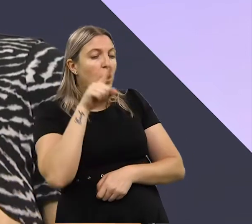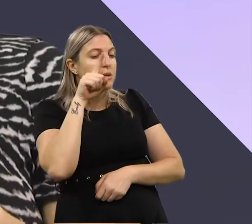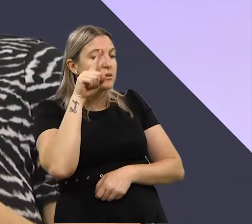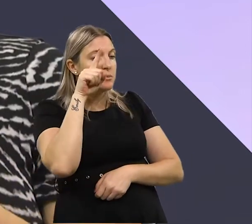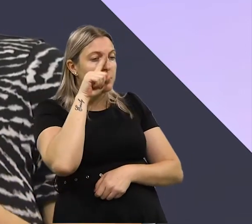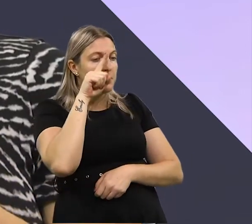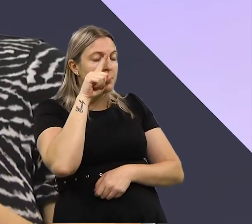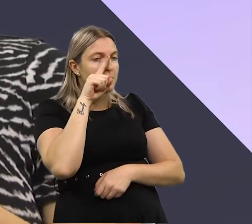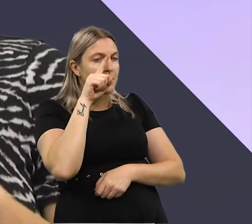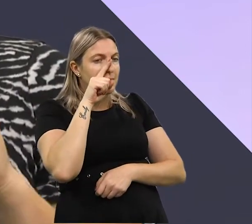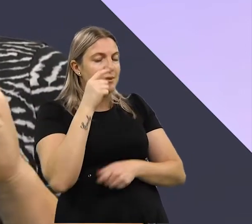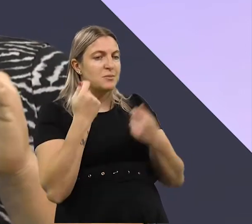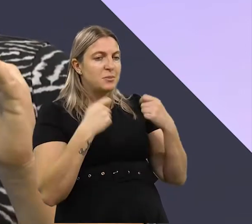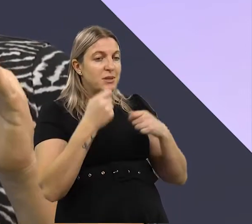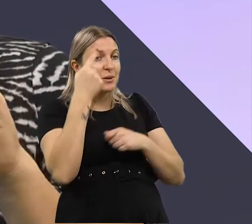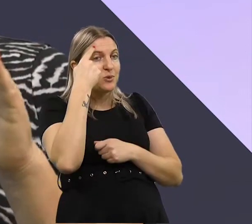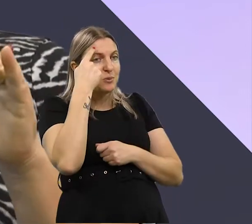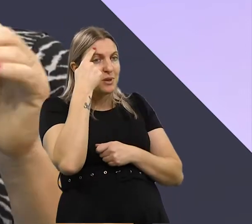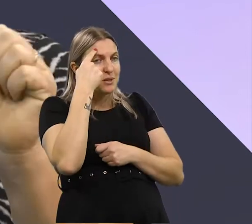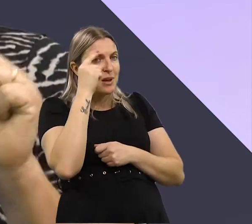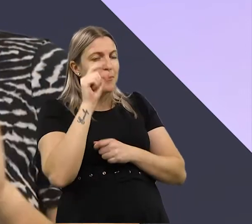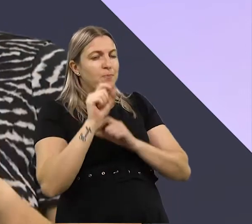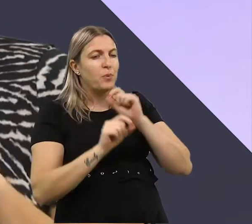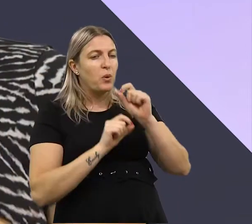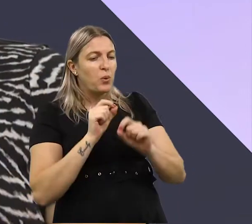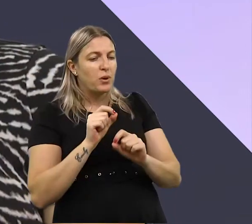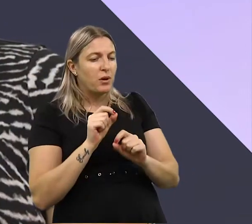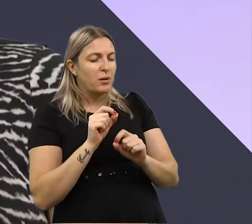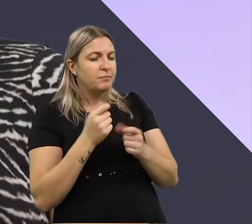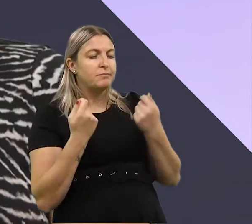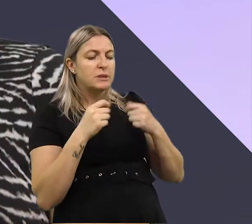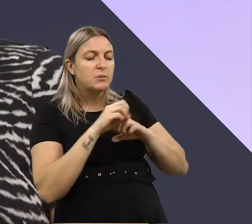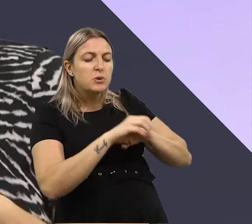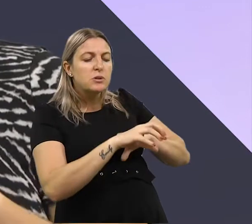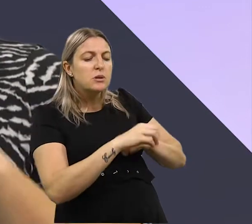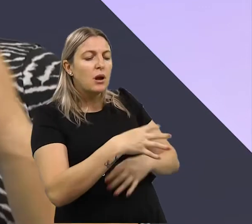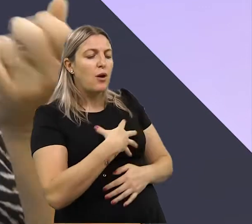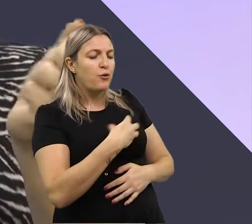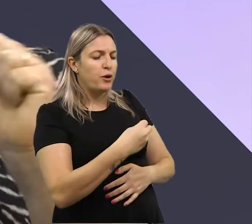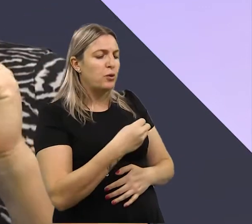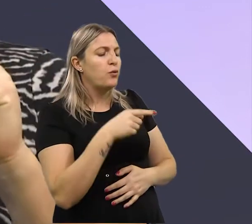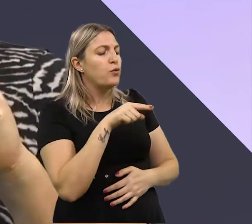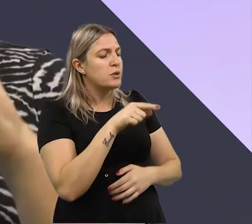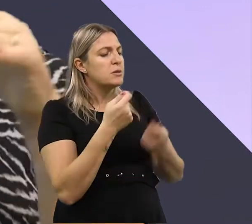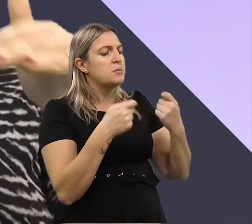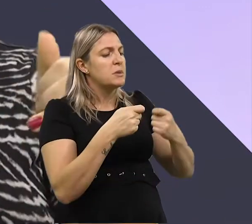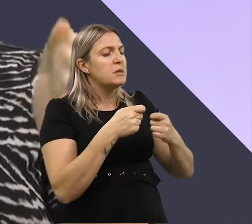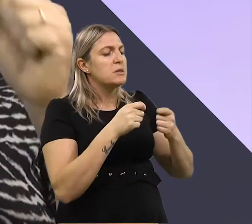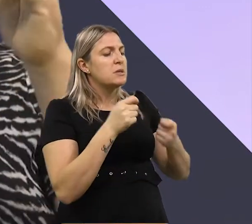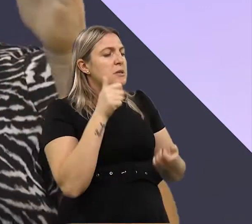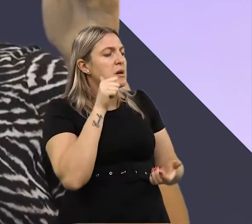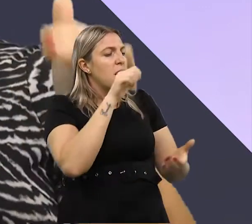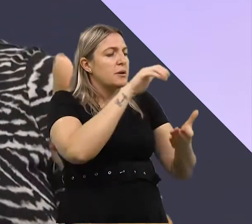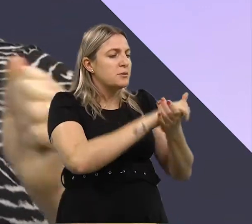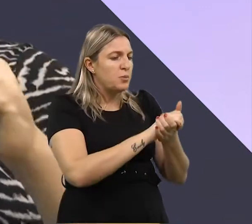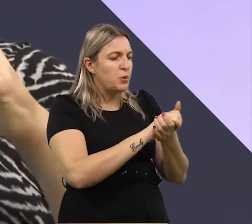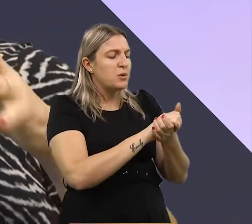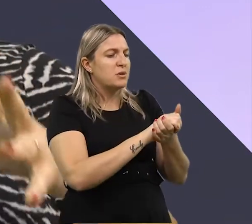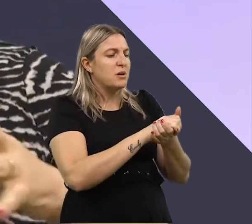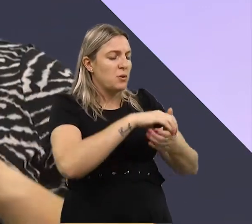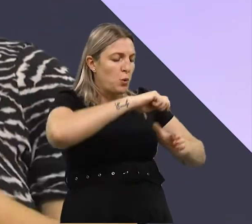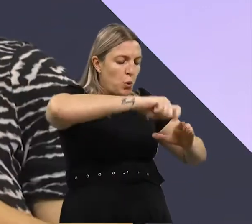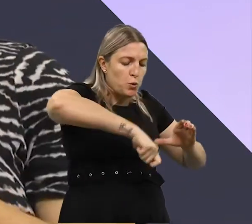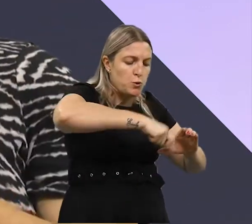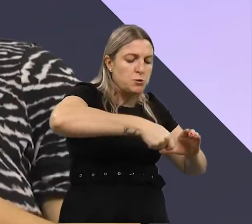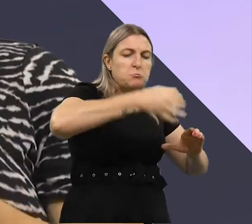também, às vezes, qual é a esposa que eu penso que o meu filho tem que ter? Né? Procura uma esposa que cozinha bem, que cuida da casa, que